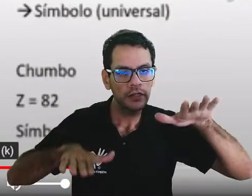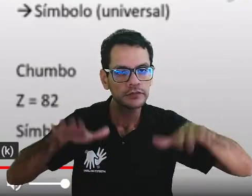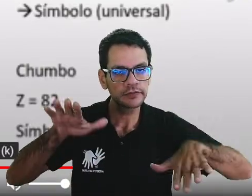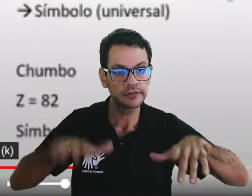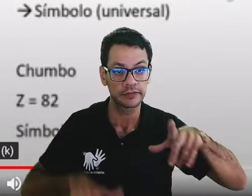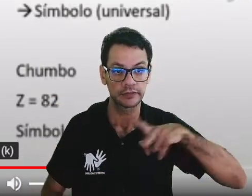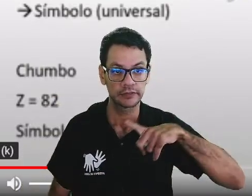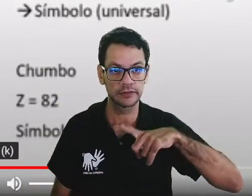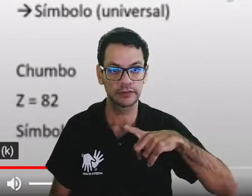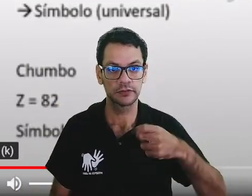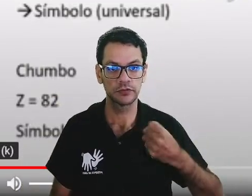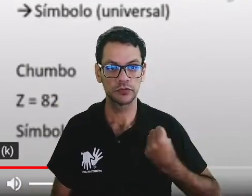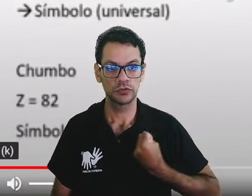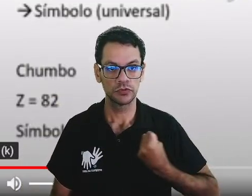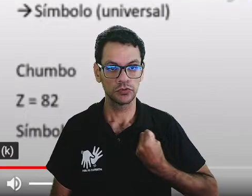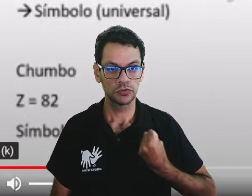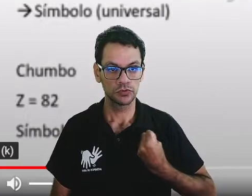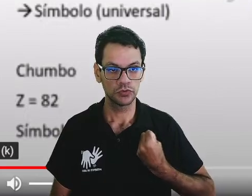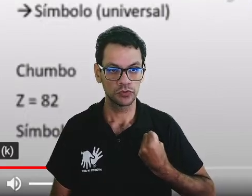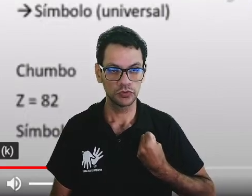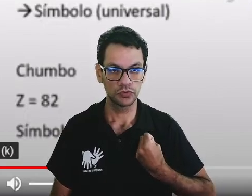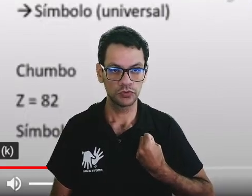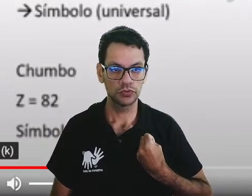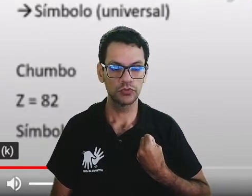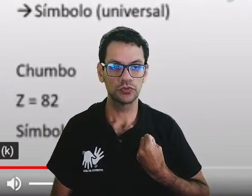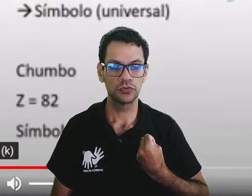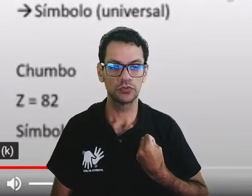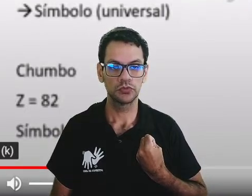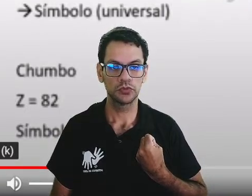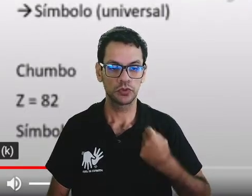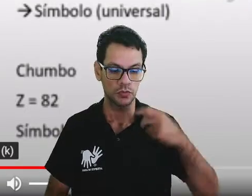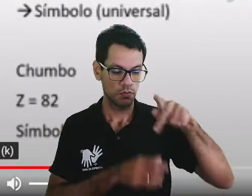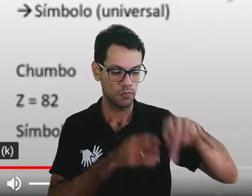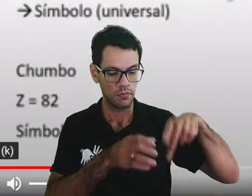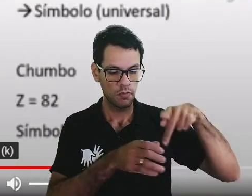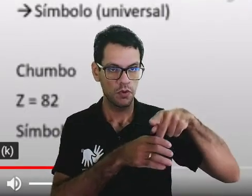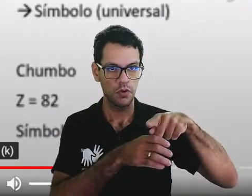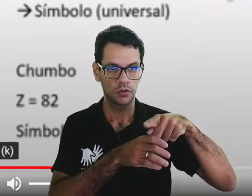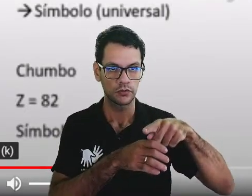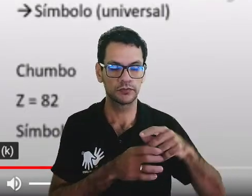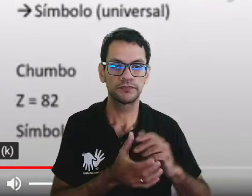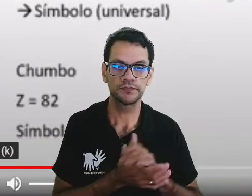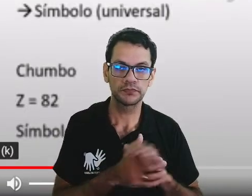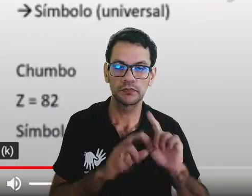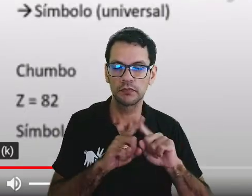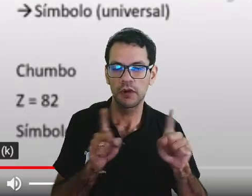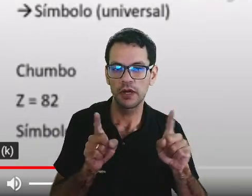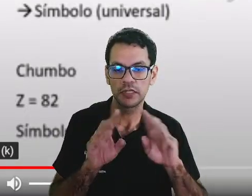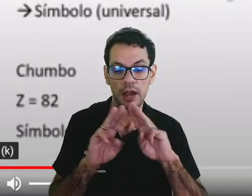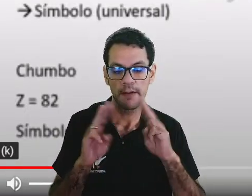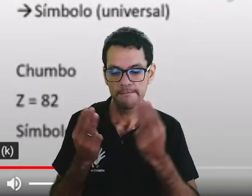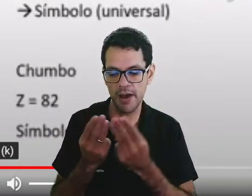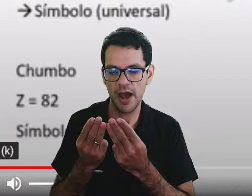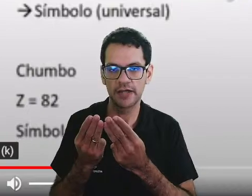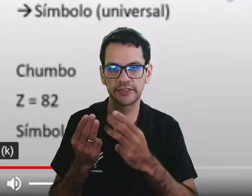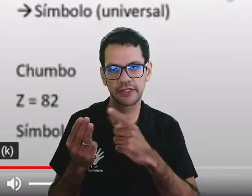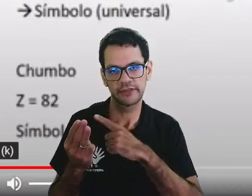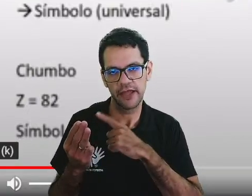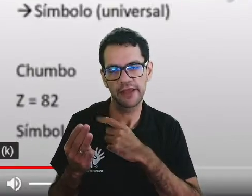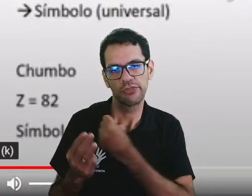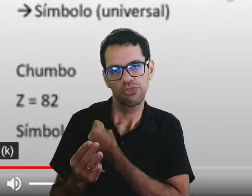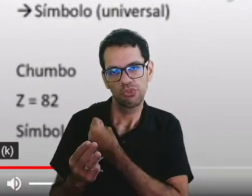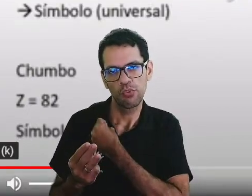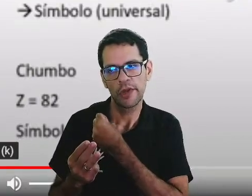tem o número de prótons, não é um número quebrado. E a massa, muitas vezes sim, porque é uma média ponderada das